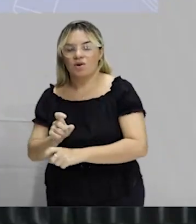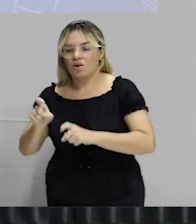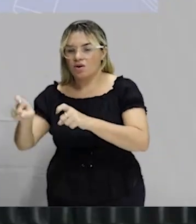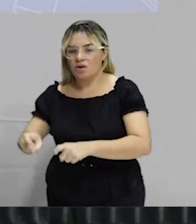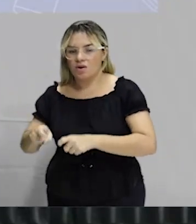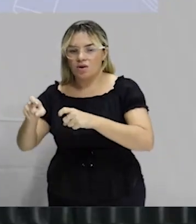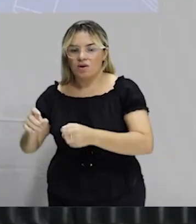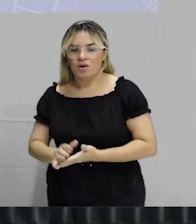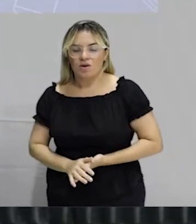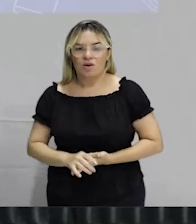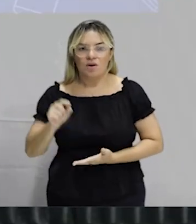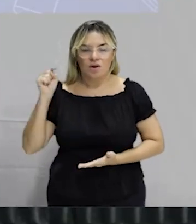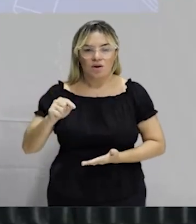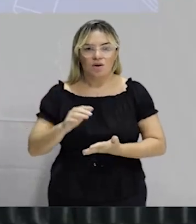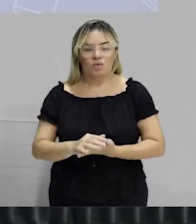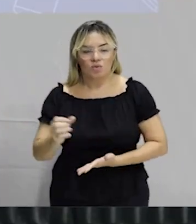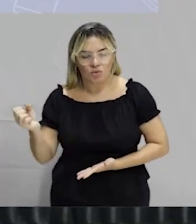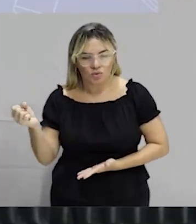interno.